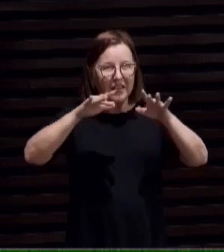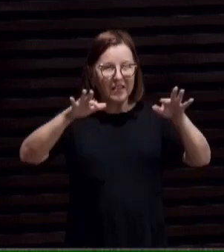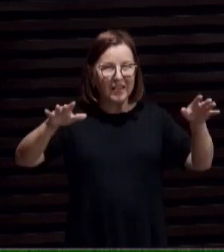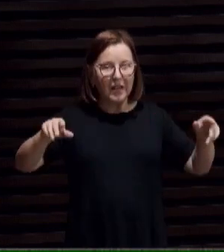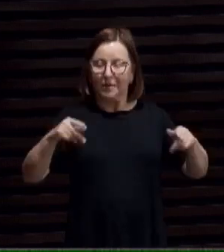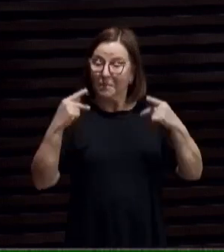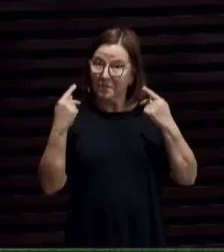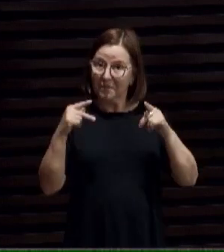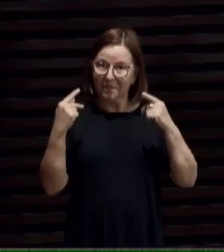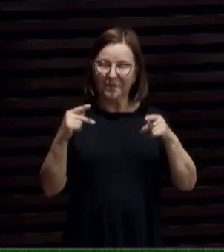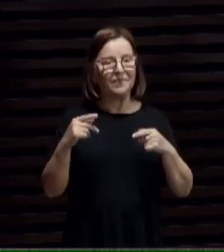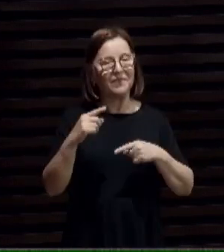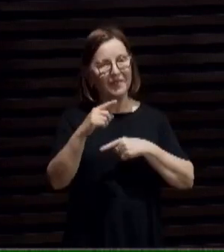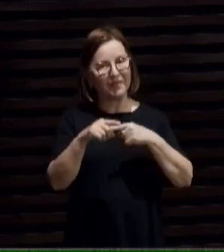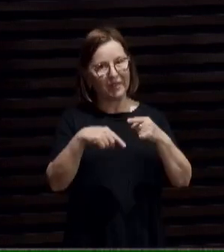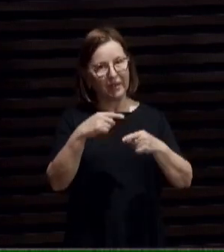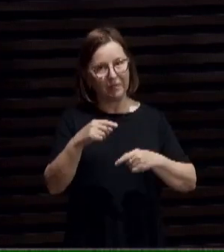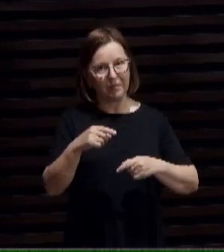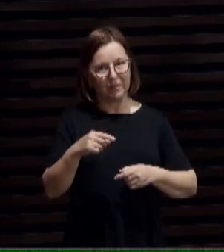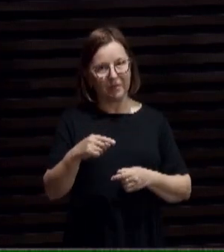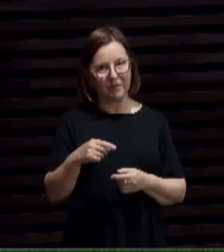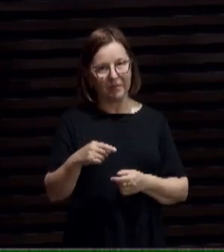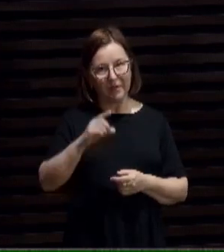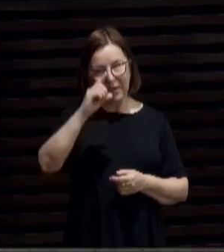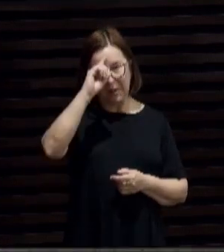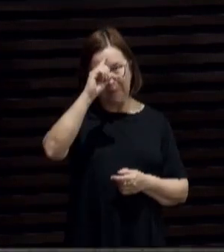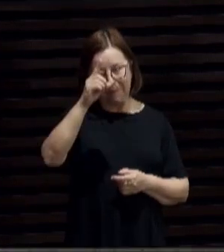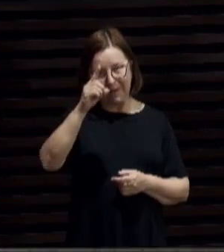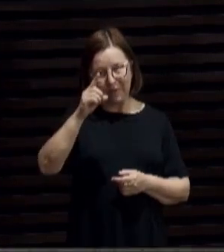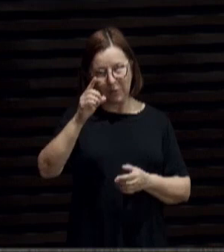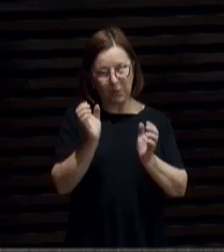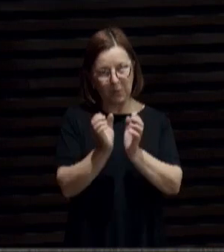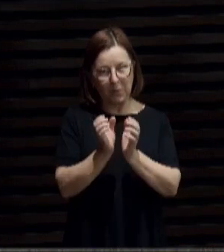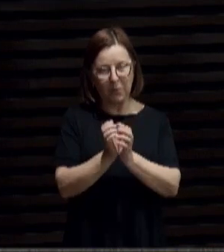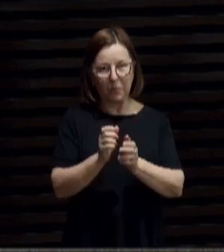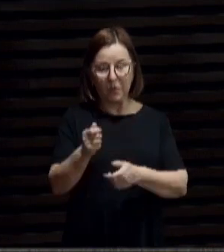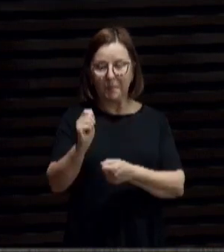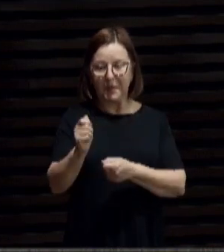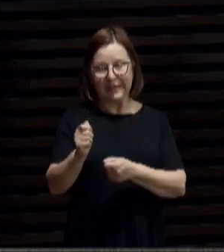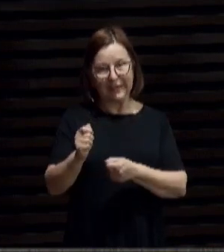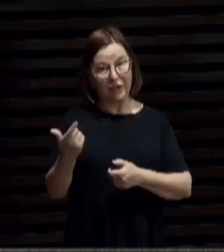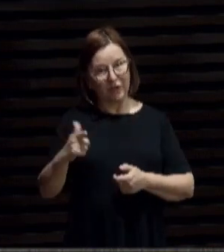e depois ele mandou eles pescarem outra vez. E o Pedro disse: Senhor,